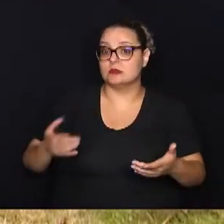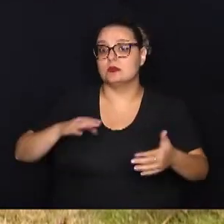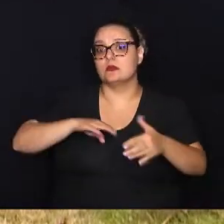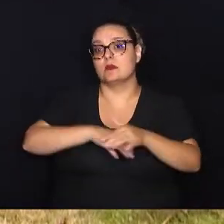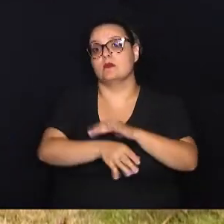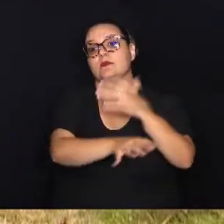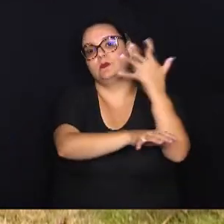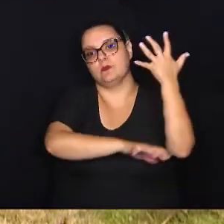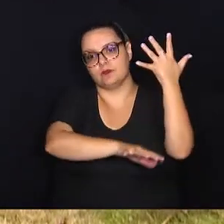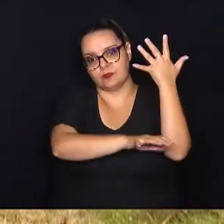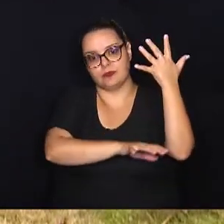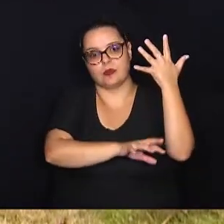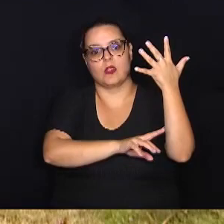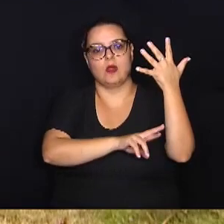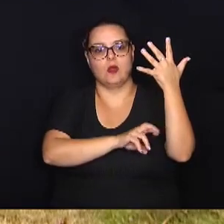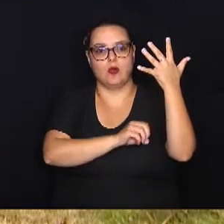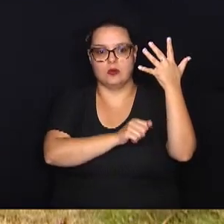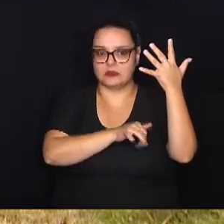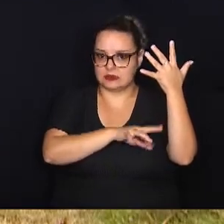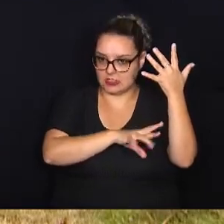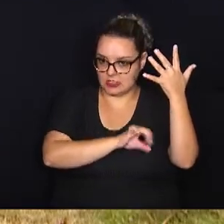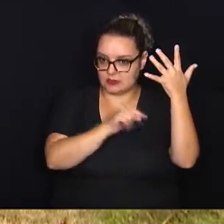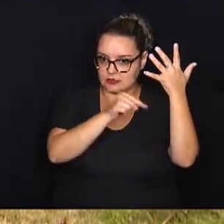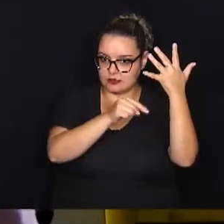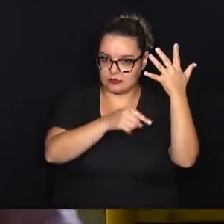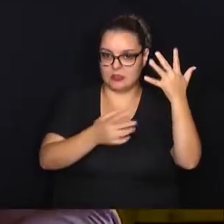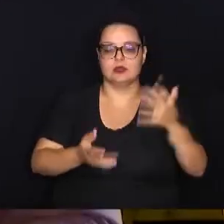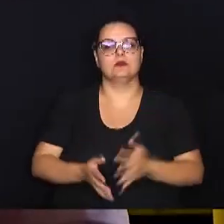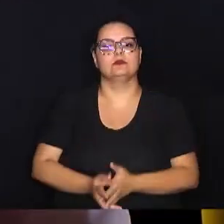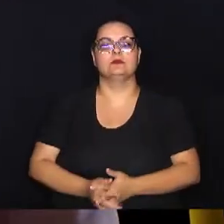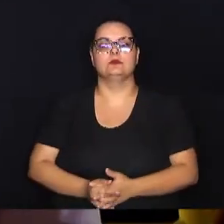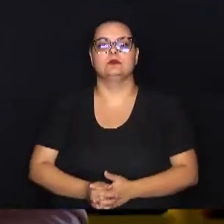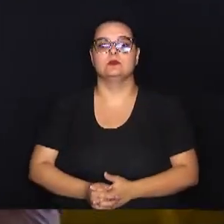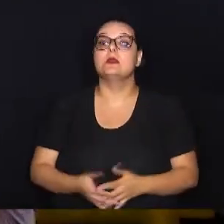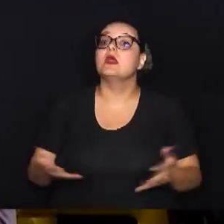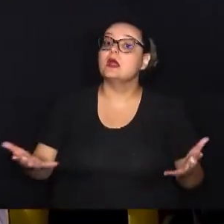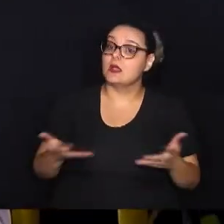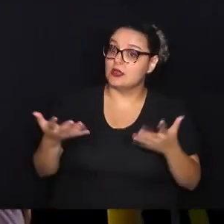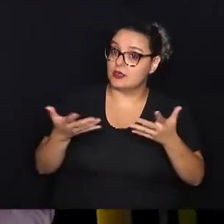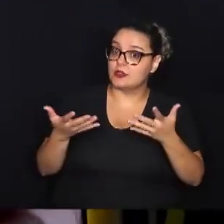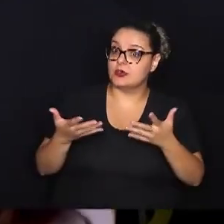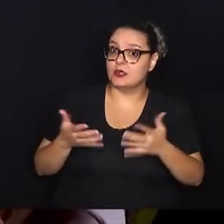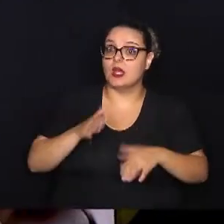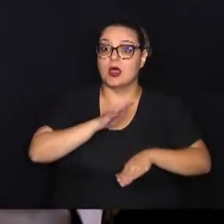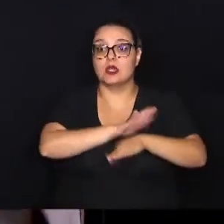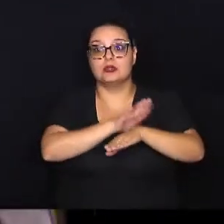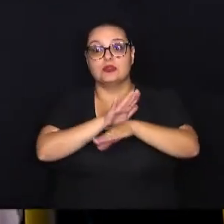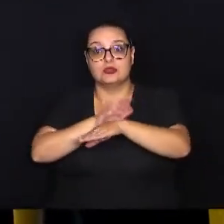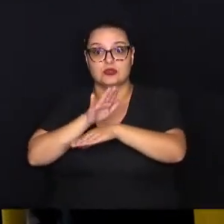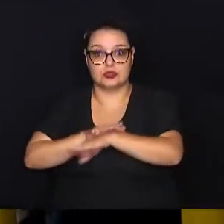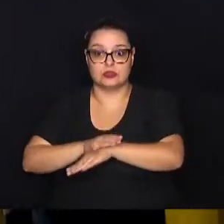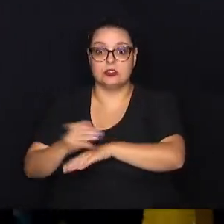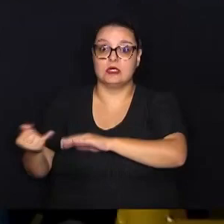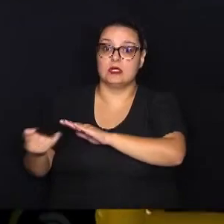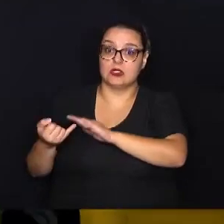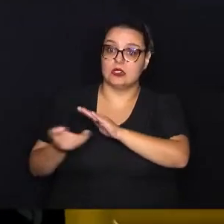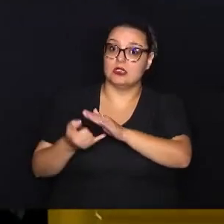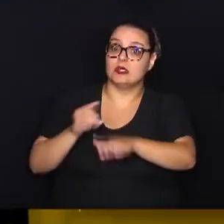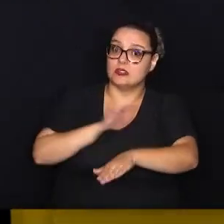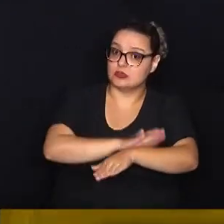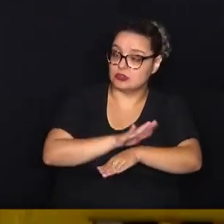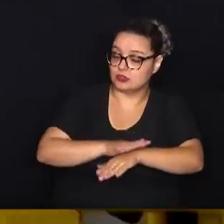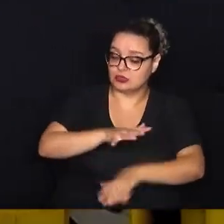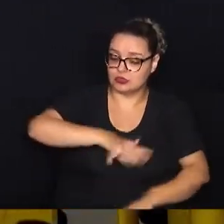acostumaram a fazer as suas doações ali no Largo do Rosário. A iniciativa procura ajudar entidades assistenciais da